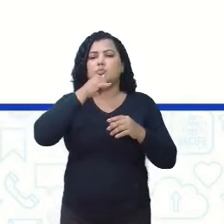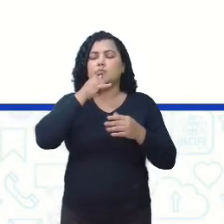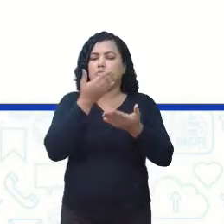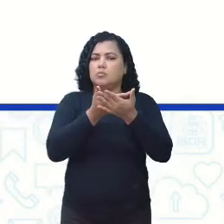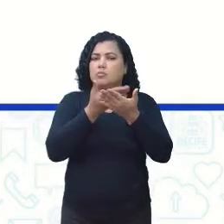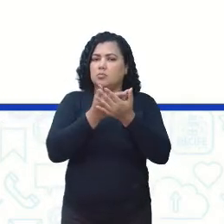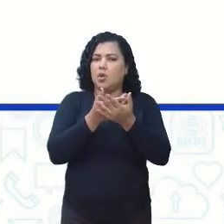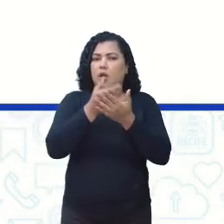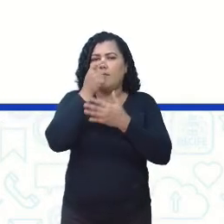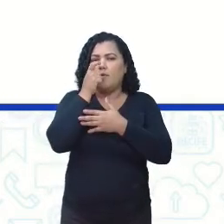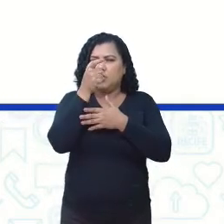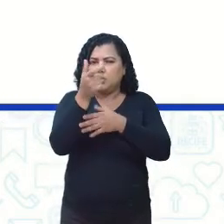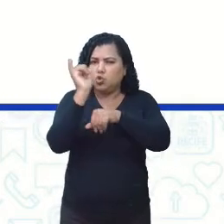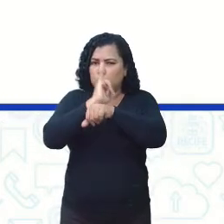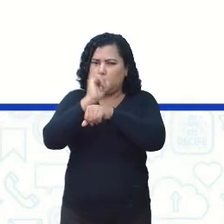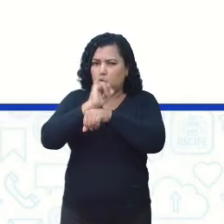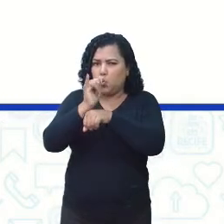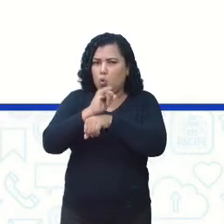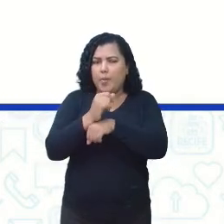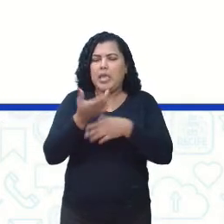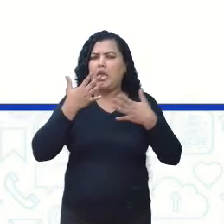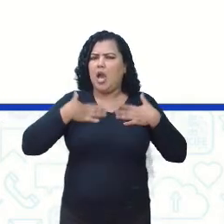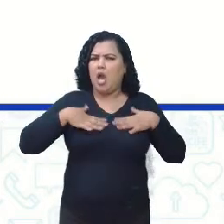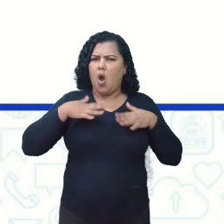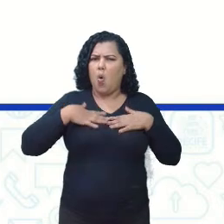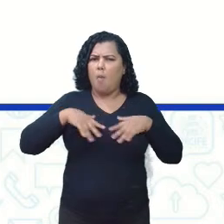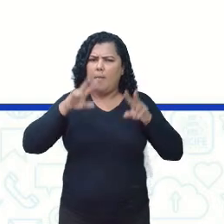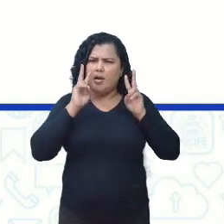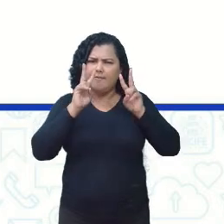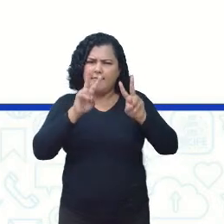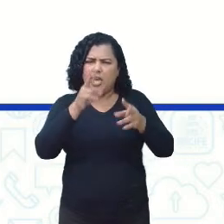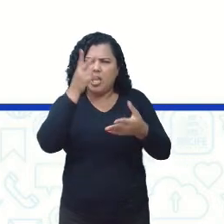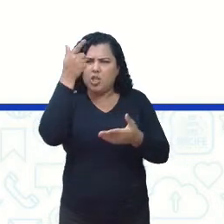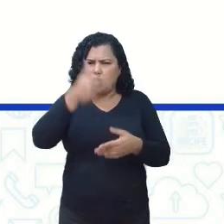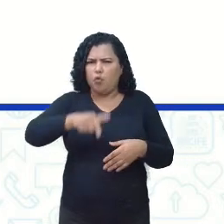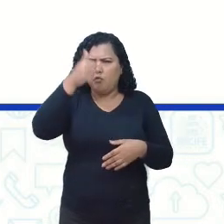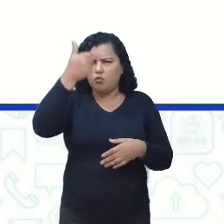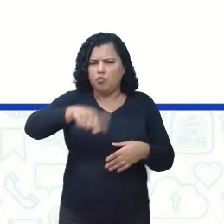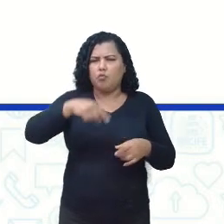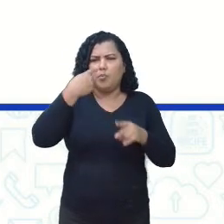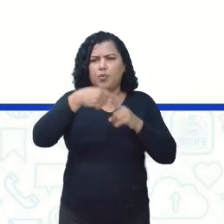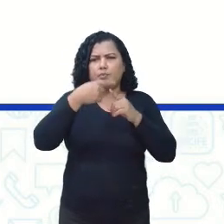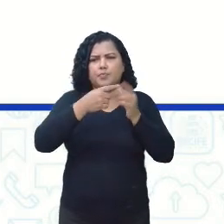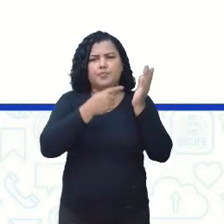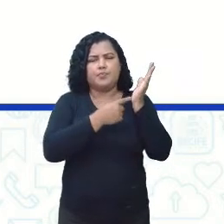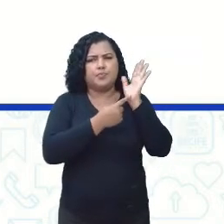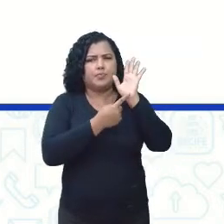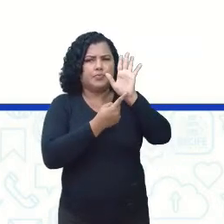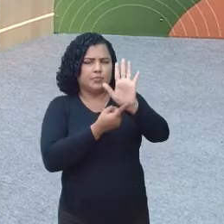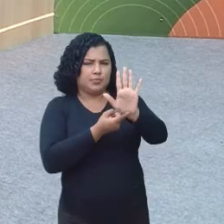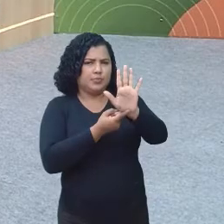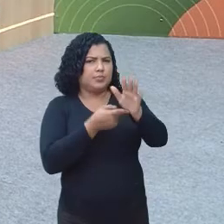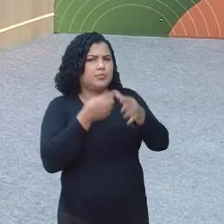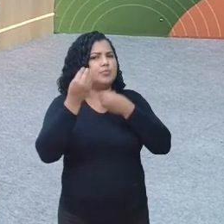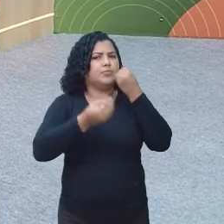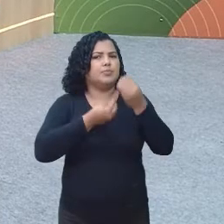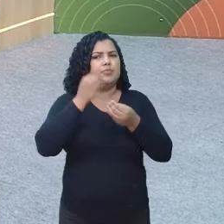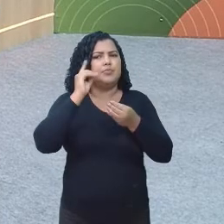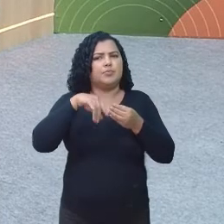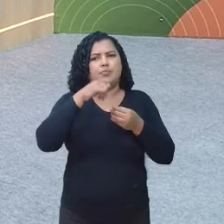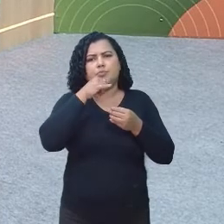YouTube, vê com calma, a partir desse ponto, volta, porque o que eu estou fazendo é o seguinte, ó, eu estou ilustrando com aquelas